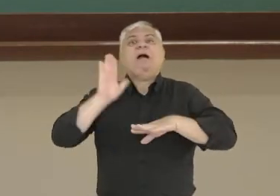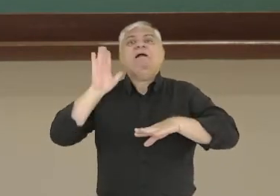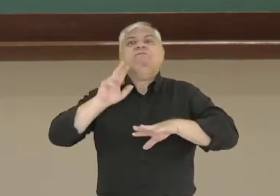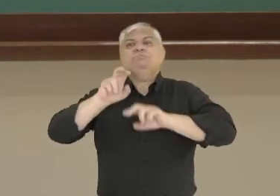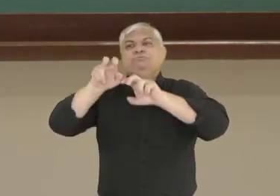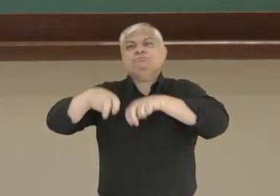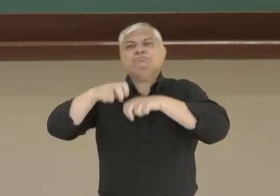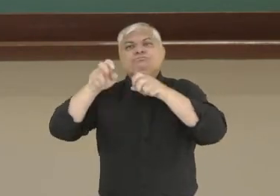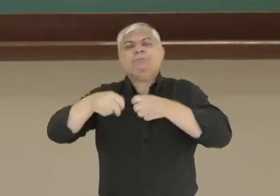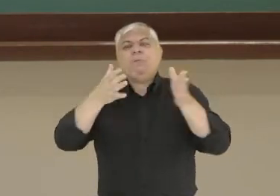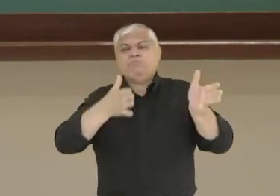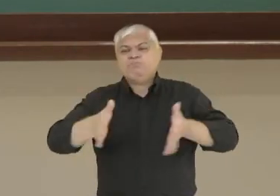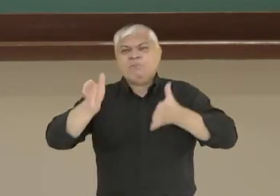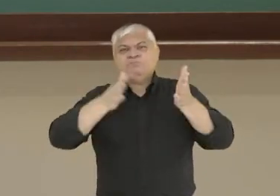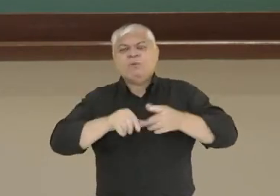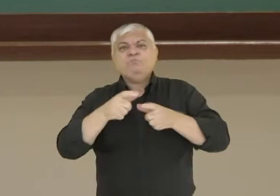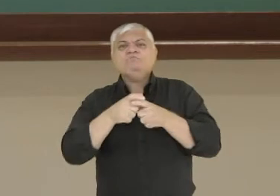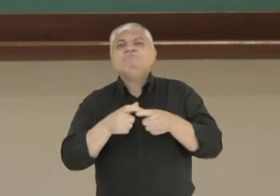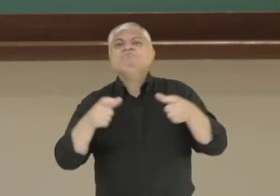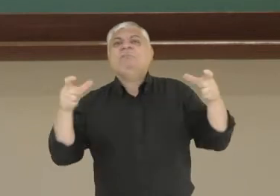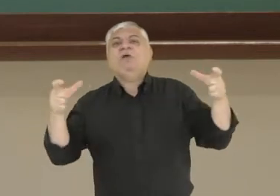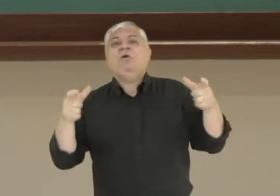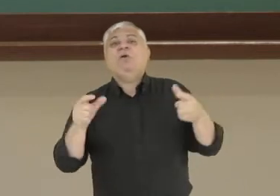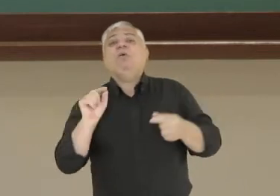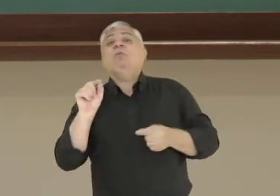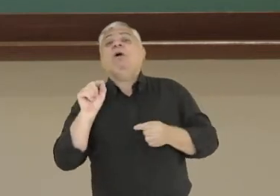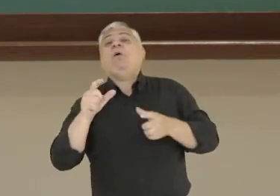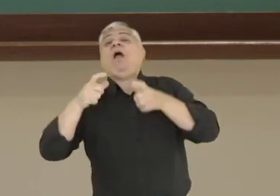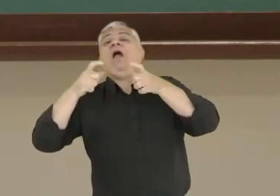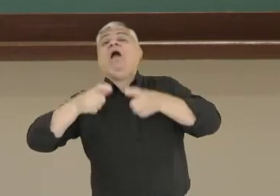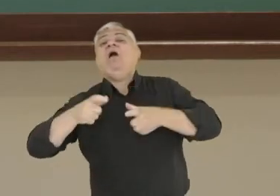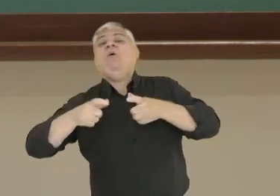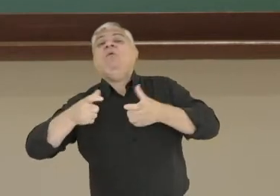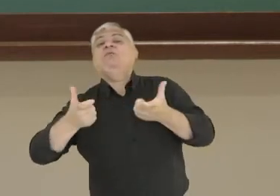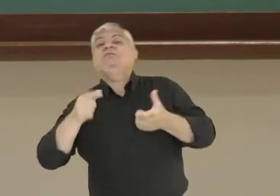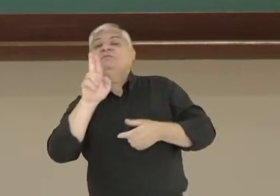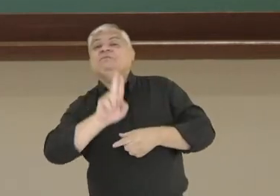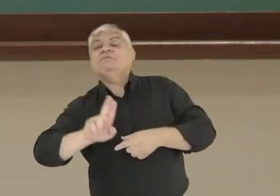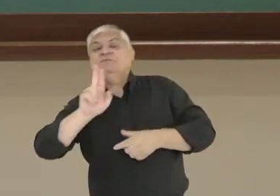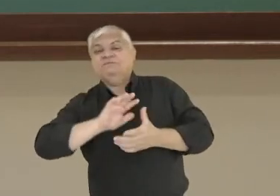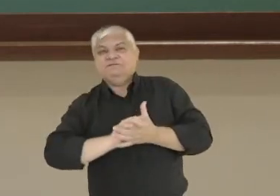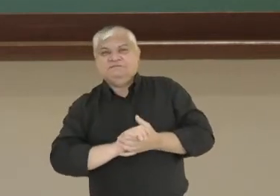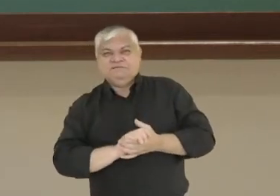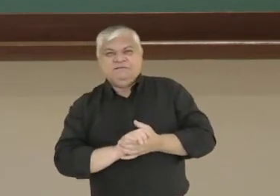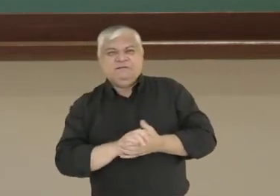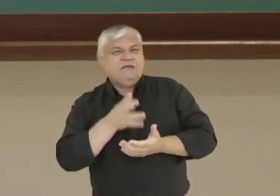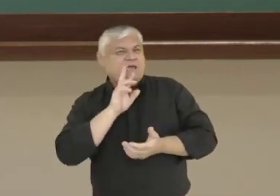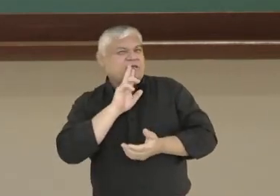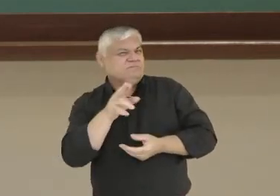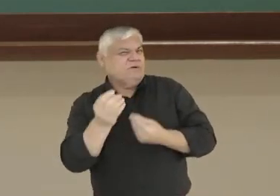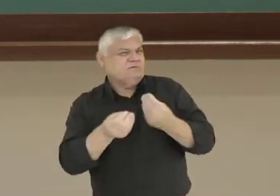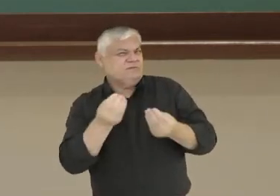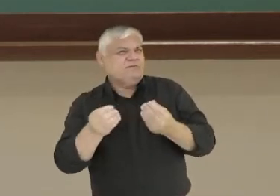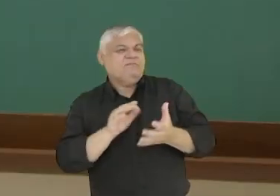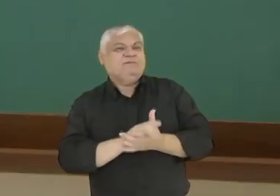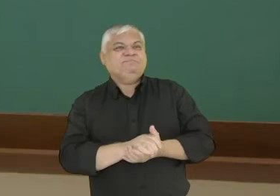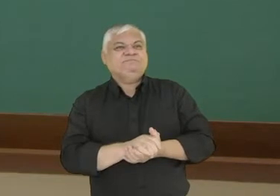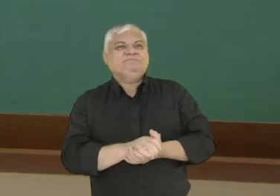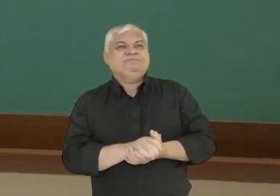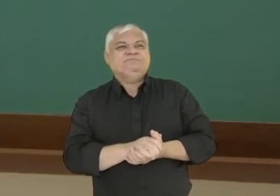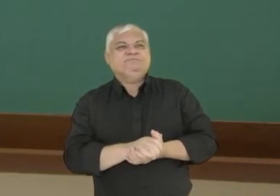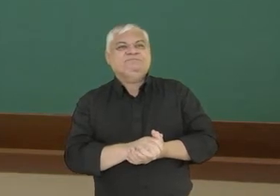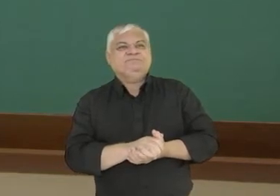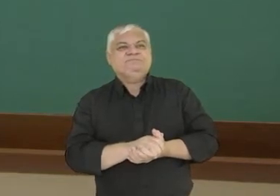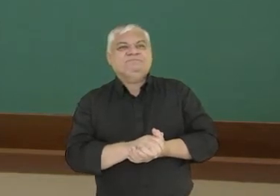produzido ou seja em maior quantidade e onde ele pode ser utilizado como ficaria a nossa resposta então vamos ver juntos ali